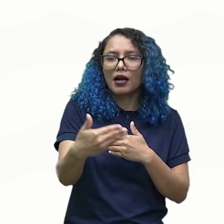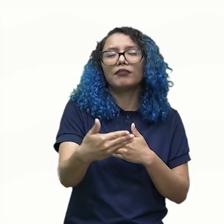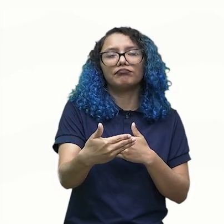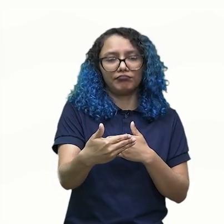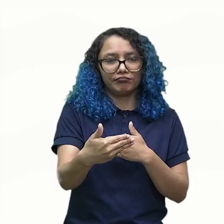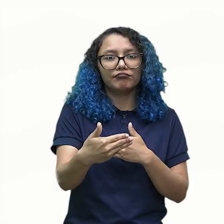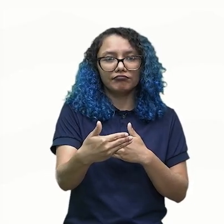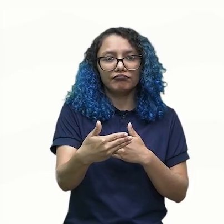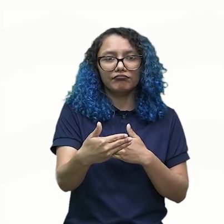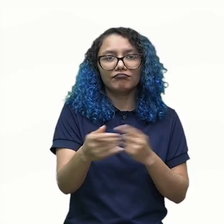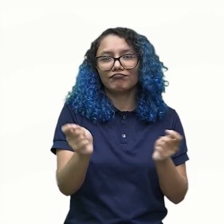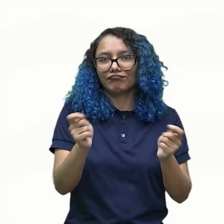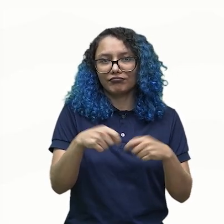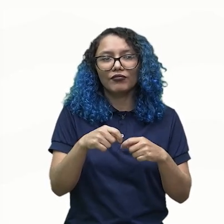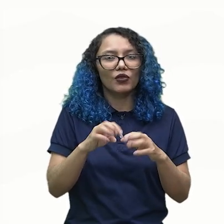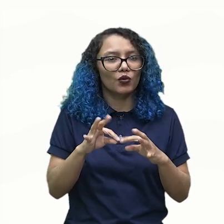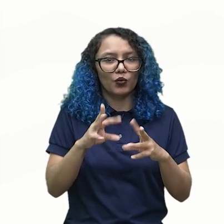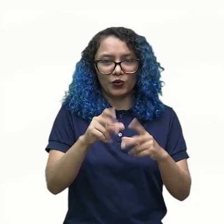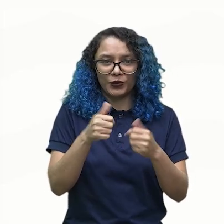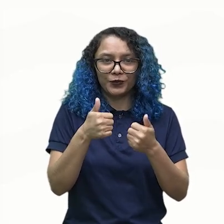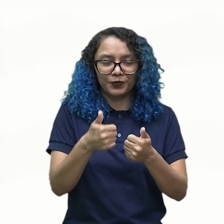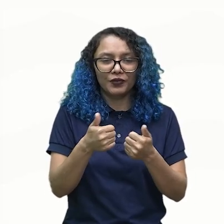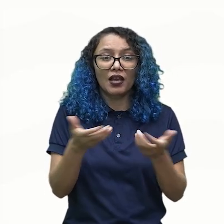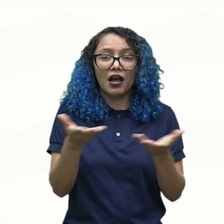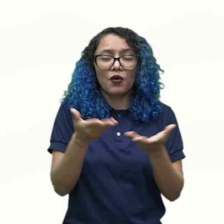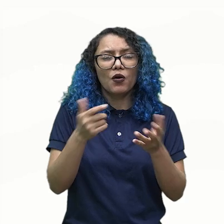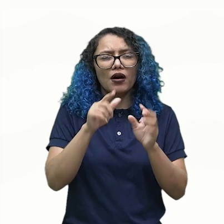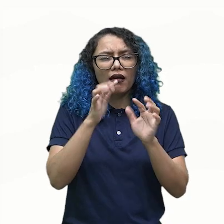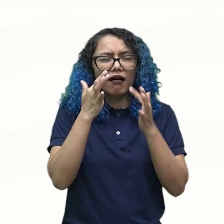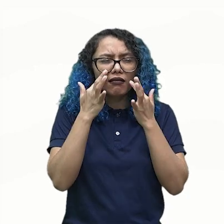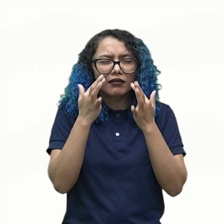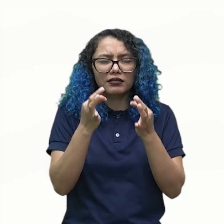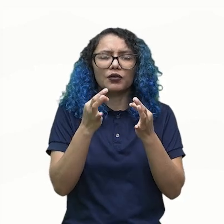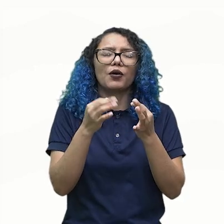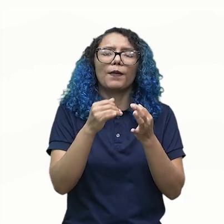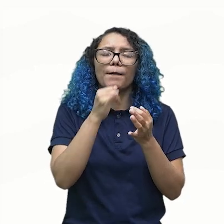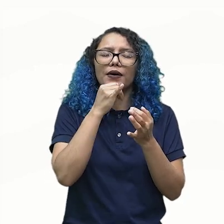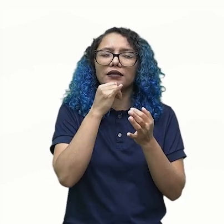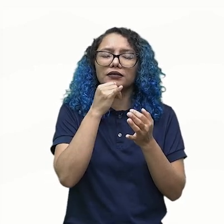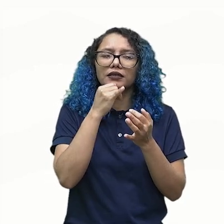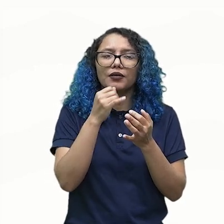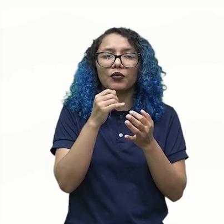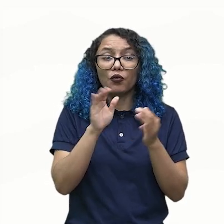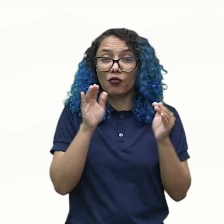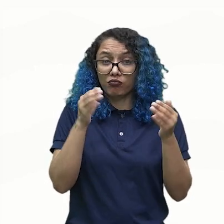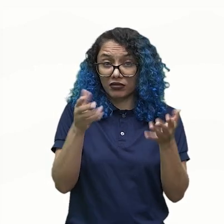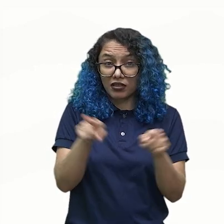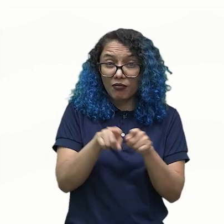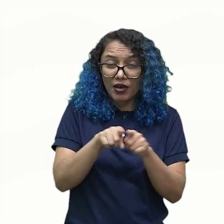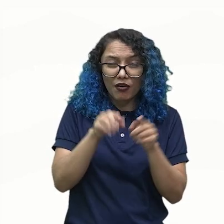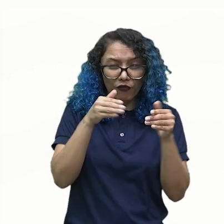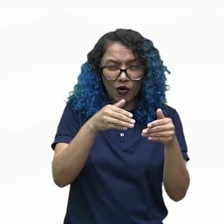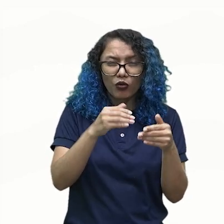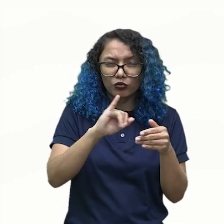assim sucessivamente, beleza? Agora, por se tratar de juros simples